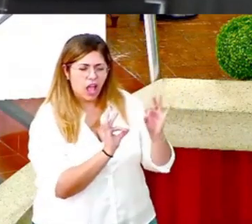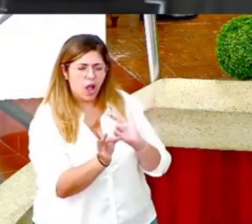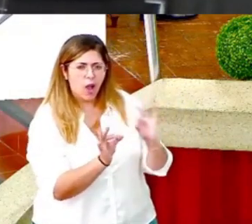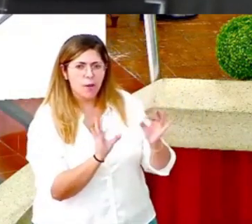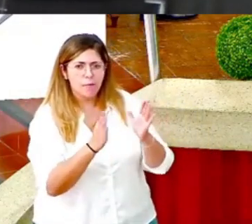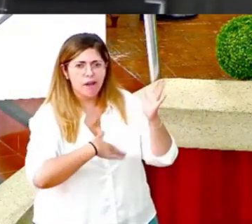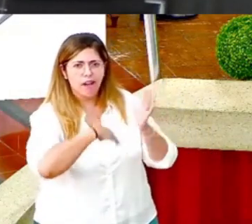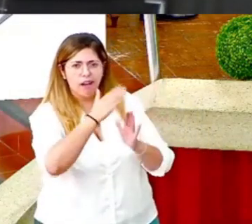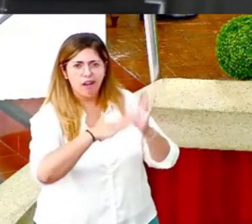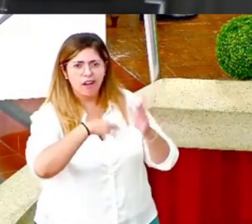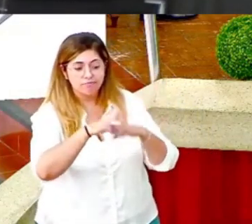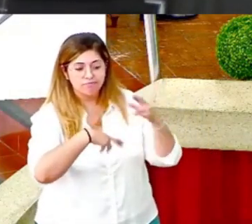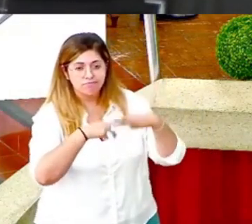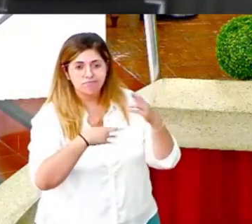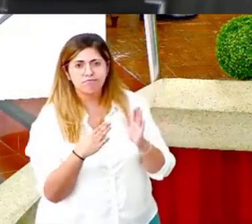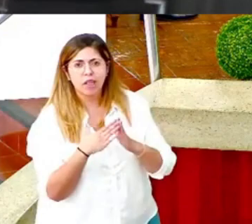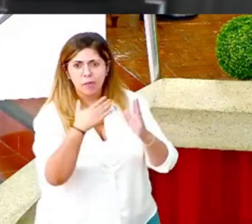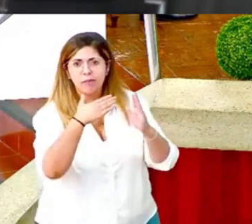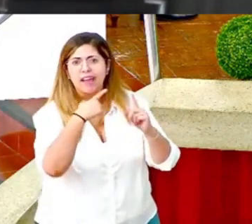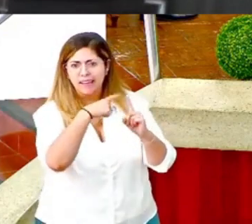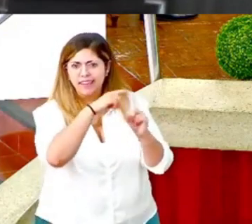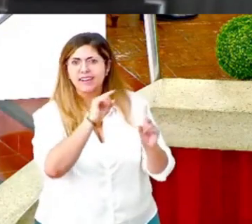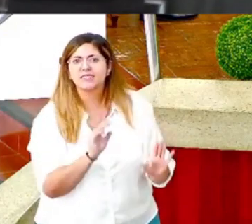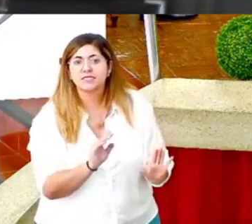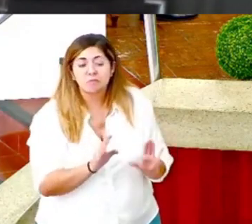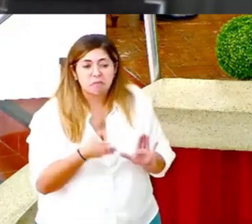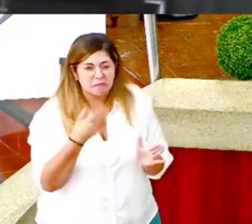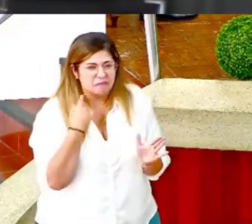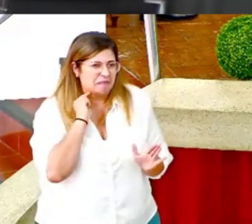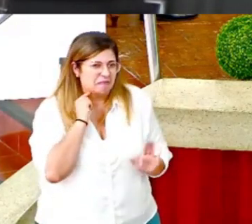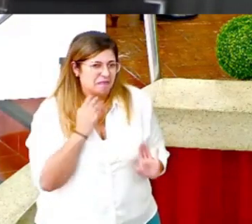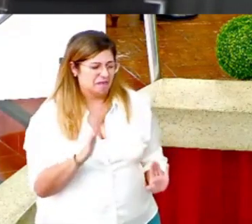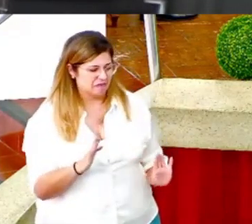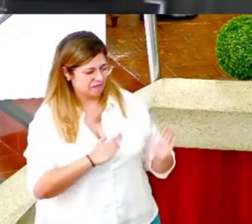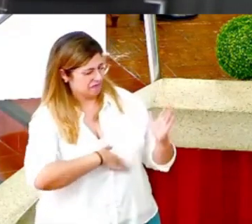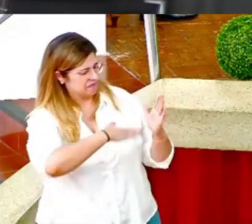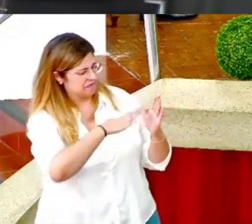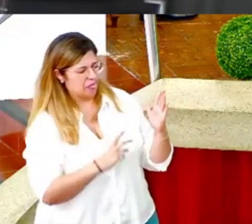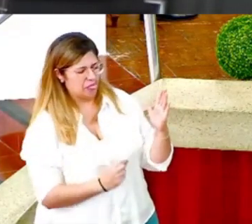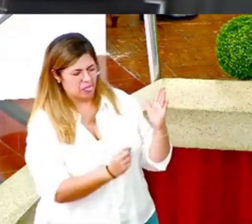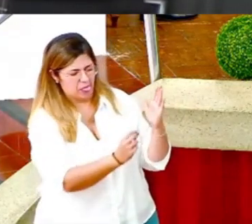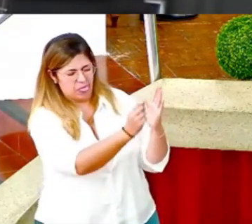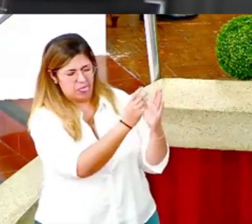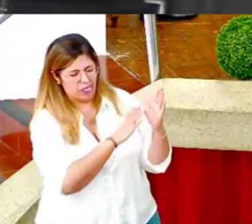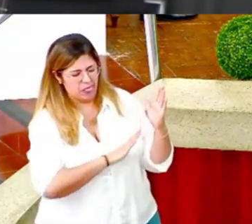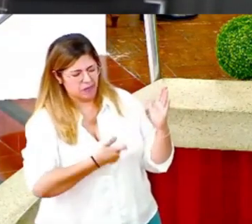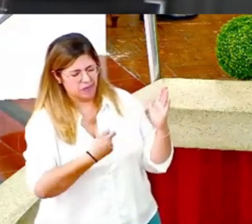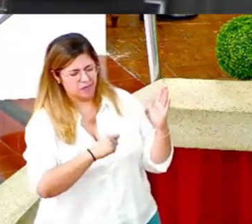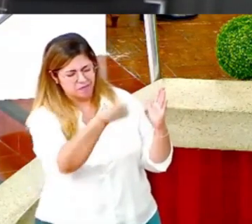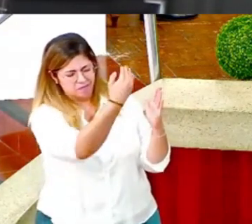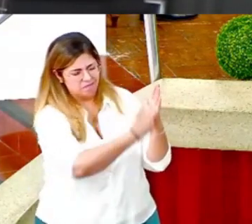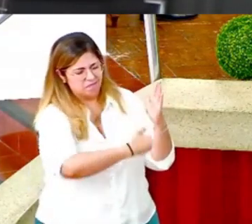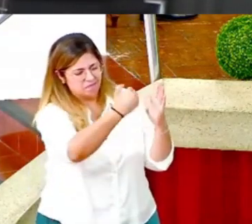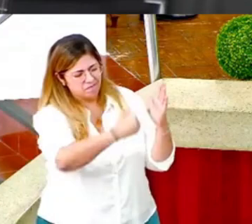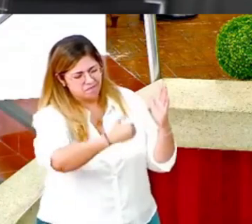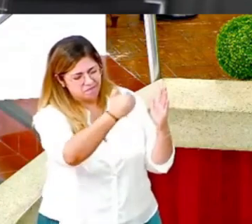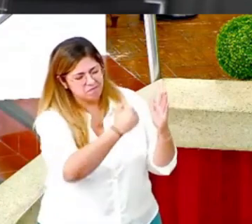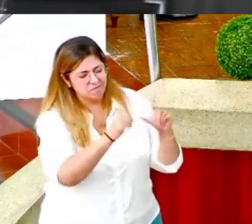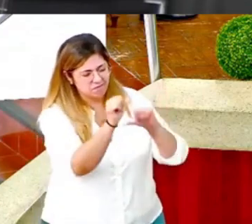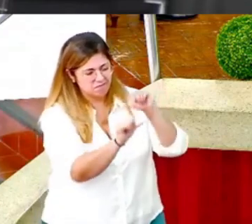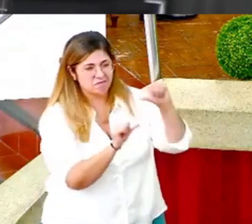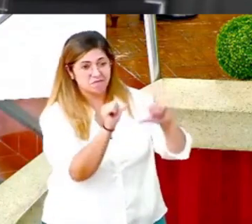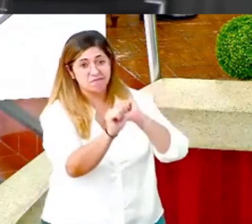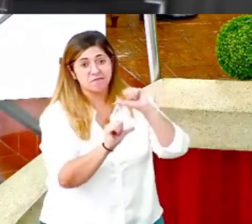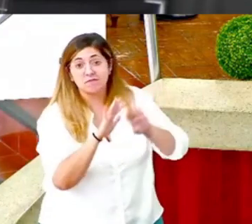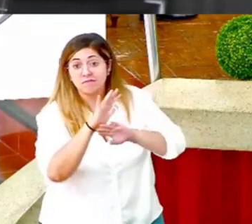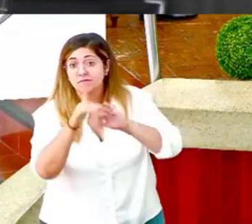meio desamparada, suja talvez, paredes precisando serem reparadas.